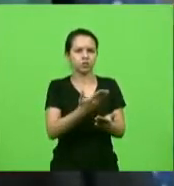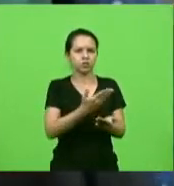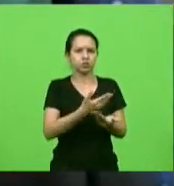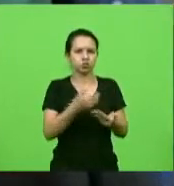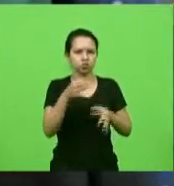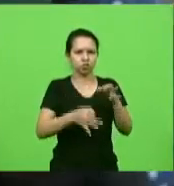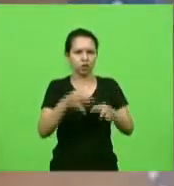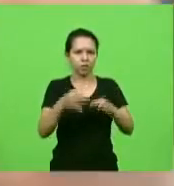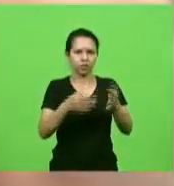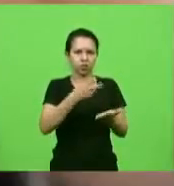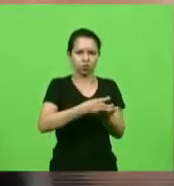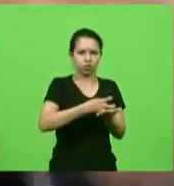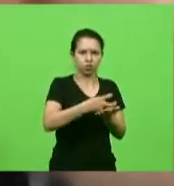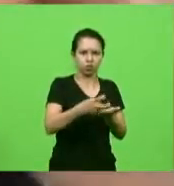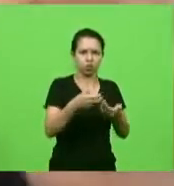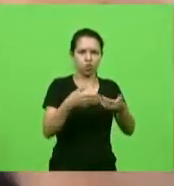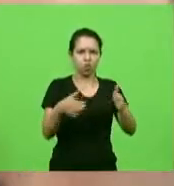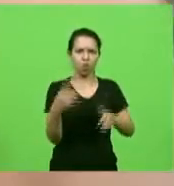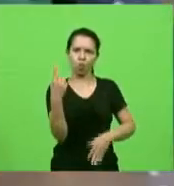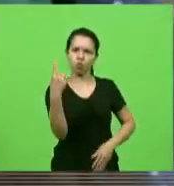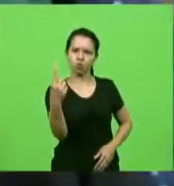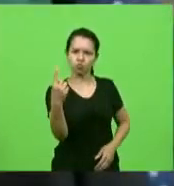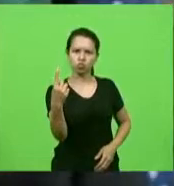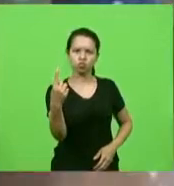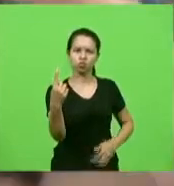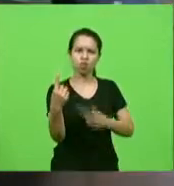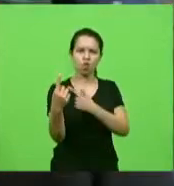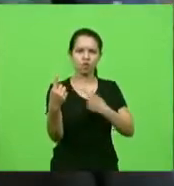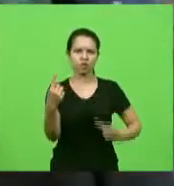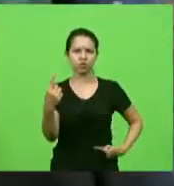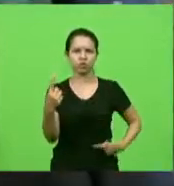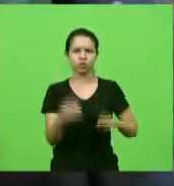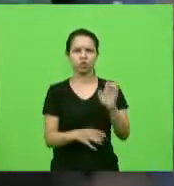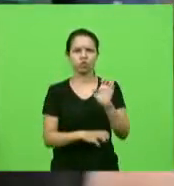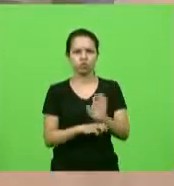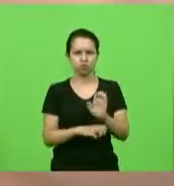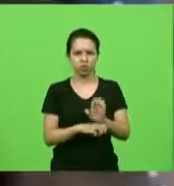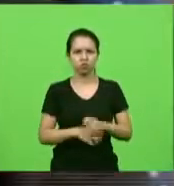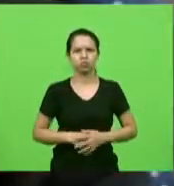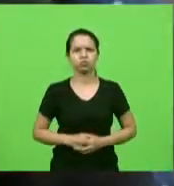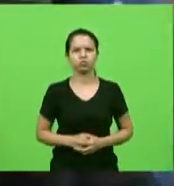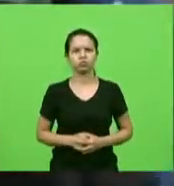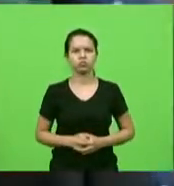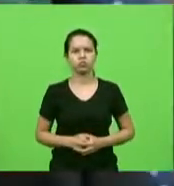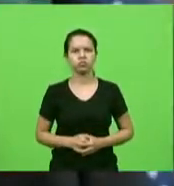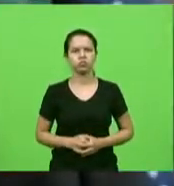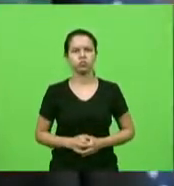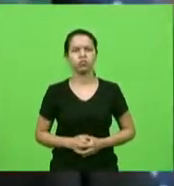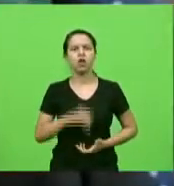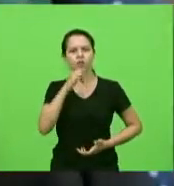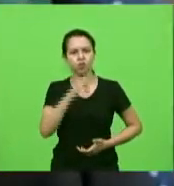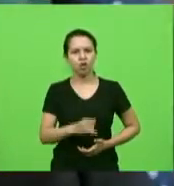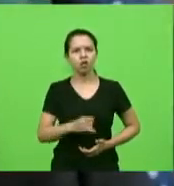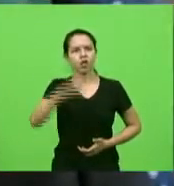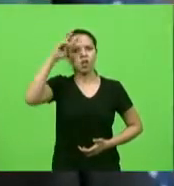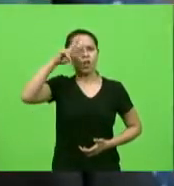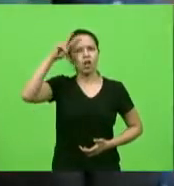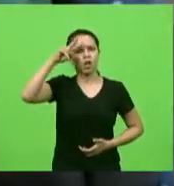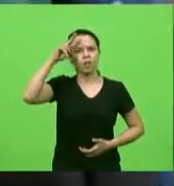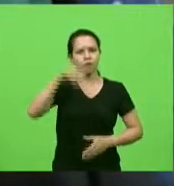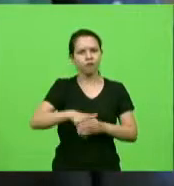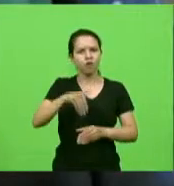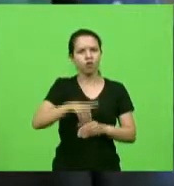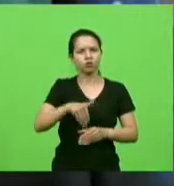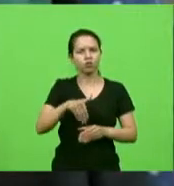de abertura de impeachment de um governador do Estado. Dito isso, gostaria de trazer à memória do voto da